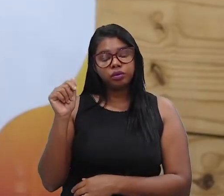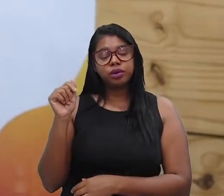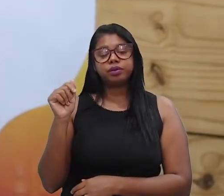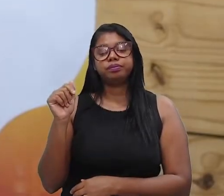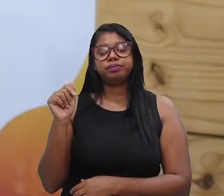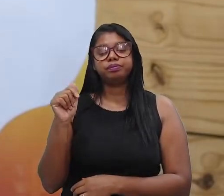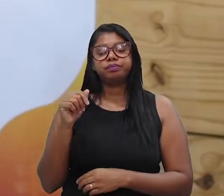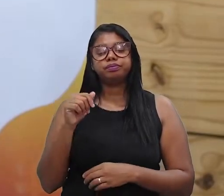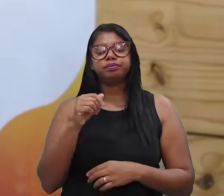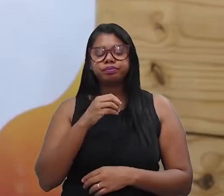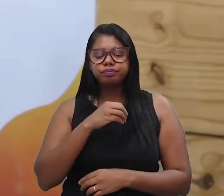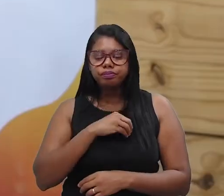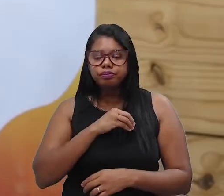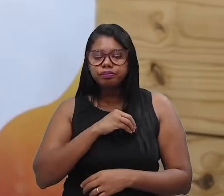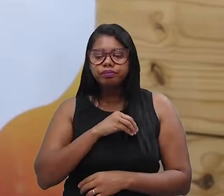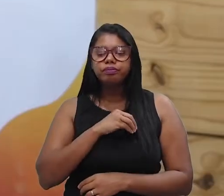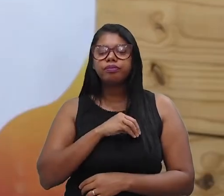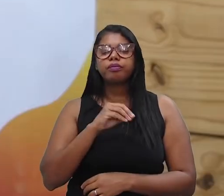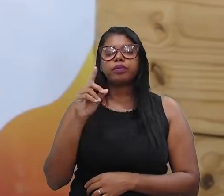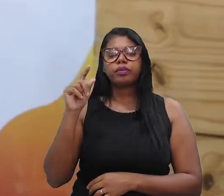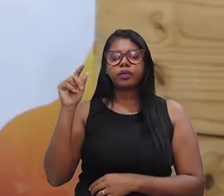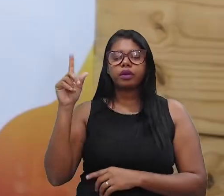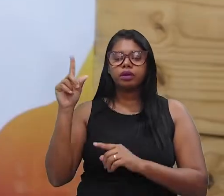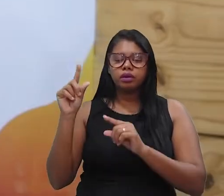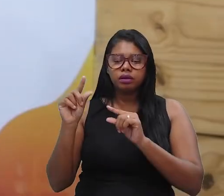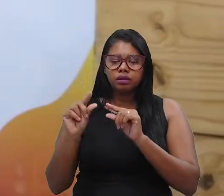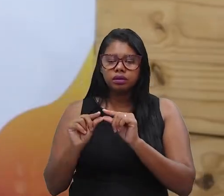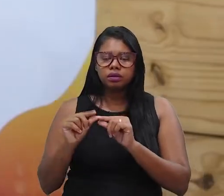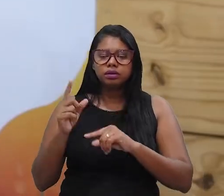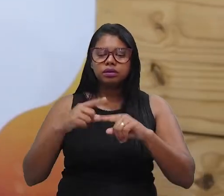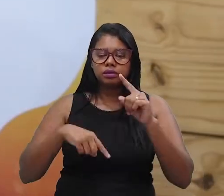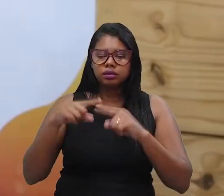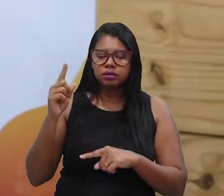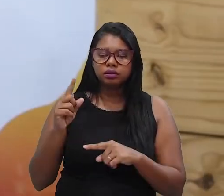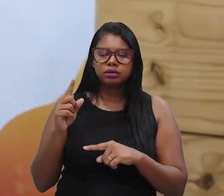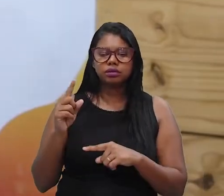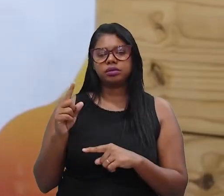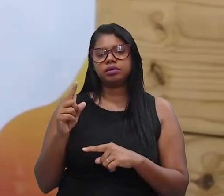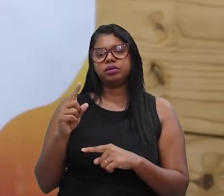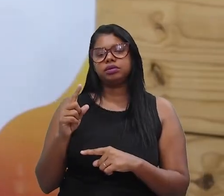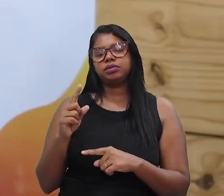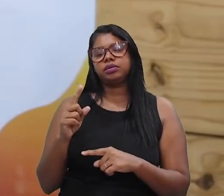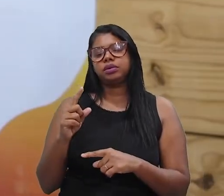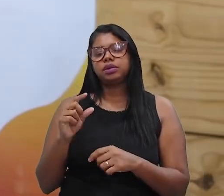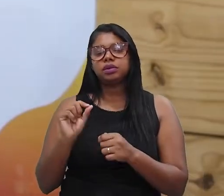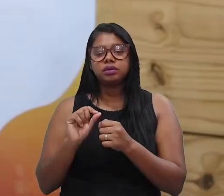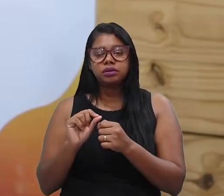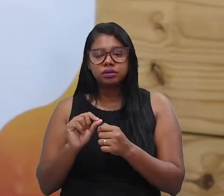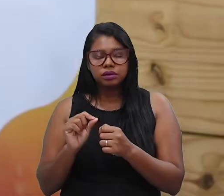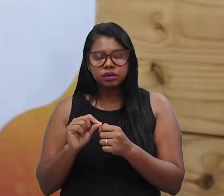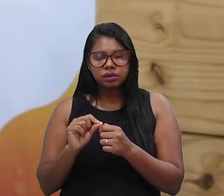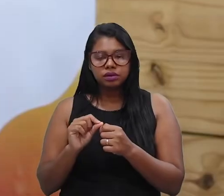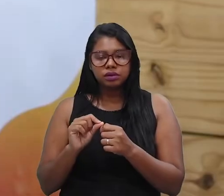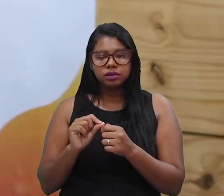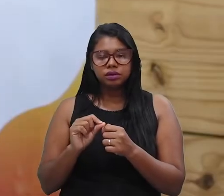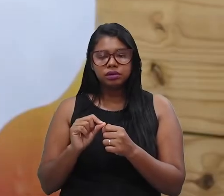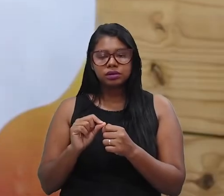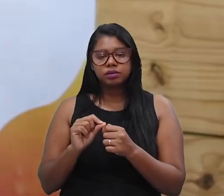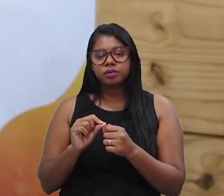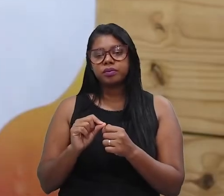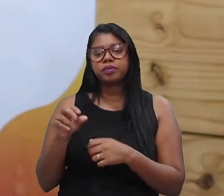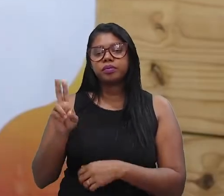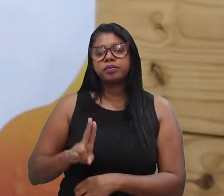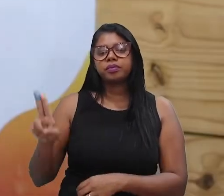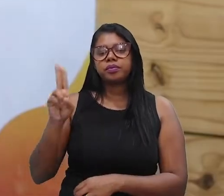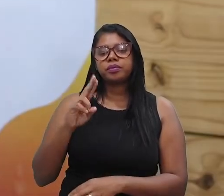vai viabilizar esse reaproveitamento e assim fazendo ele vai